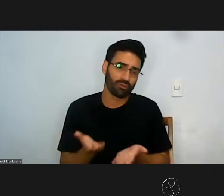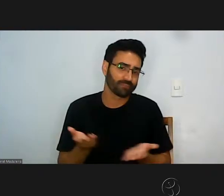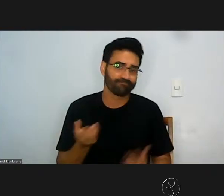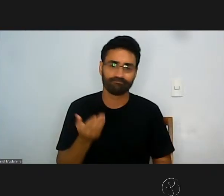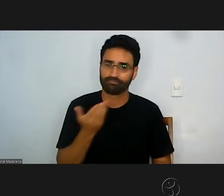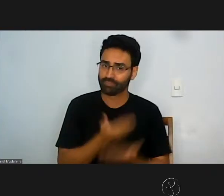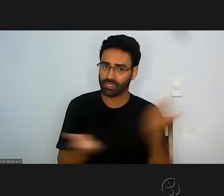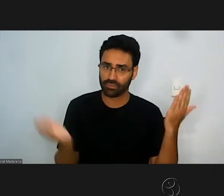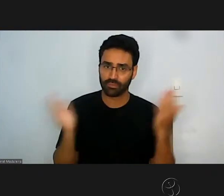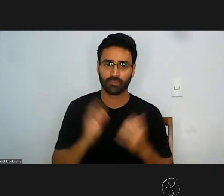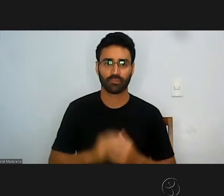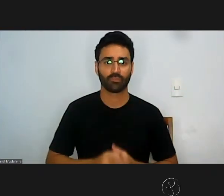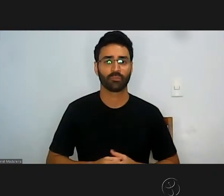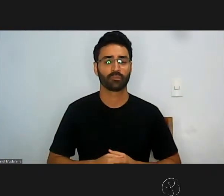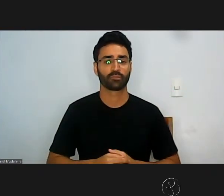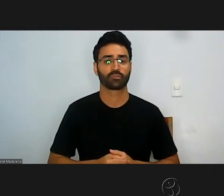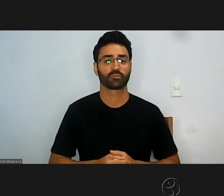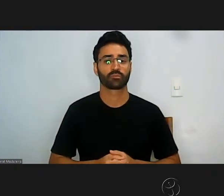of the world.